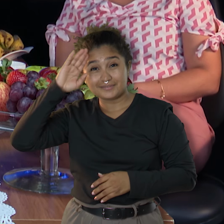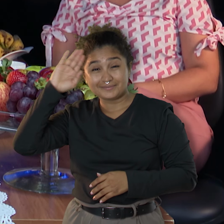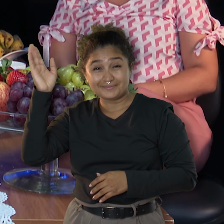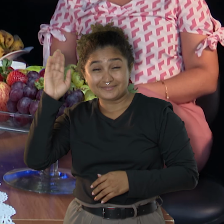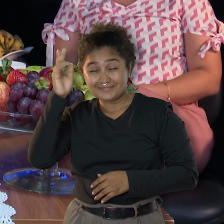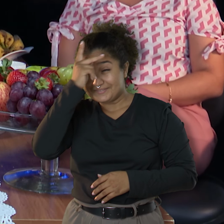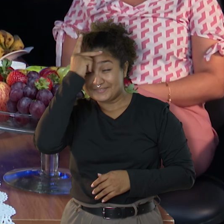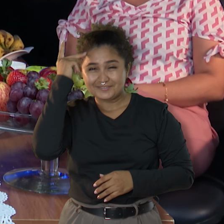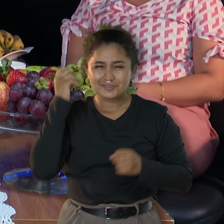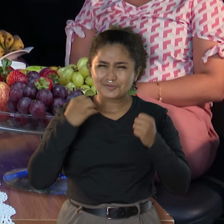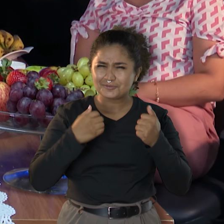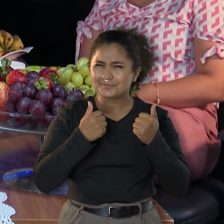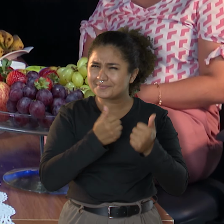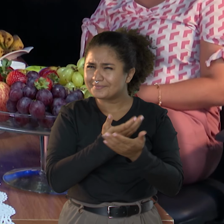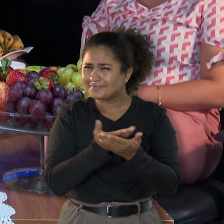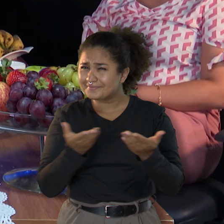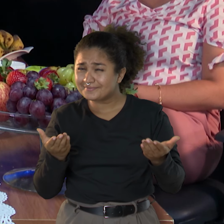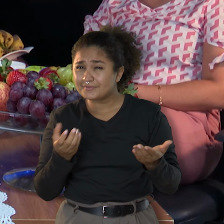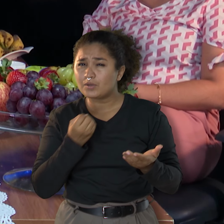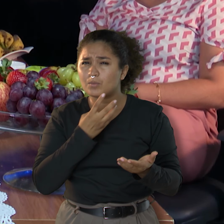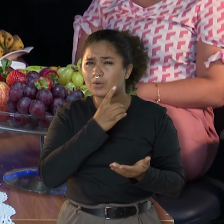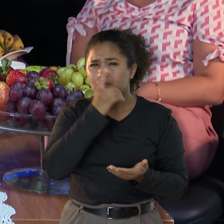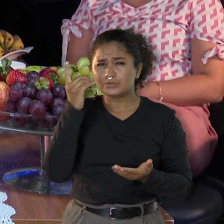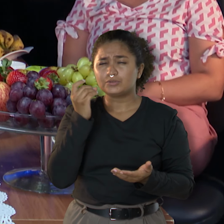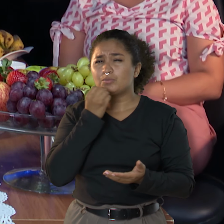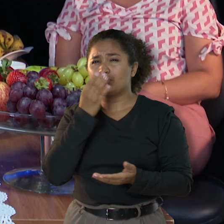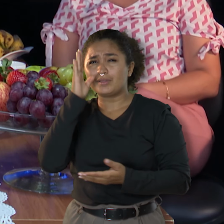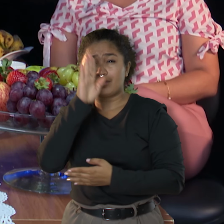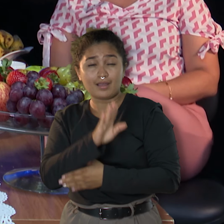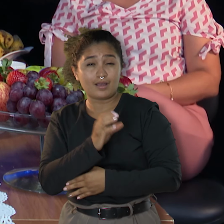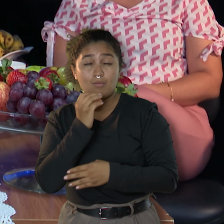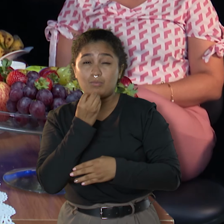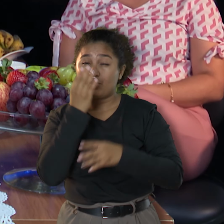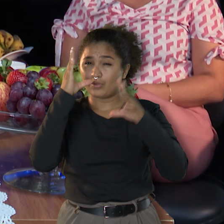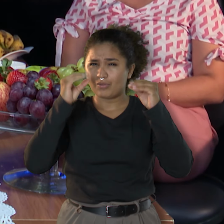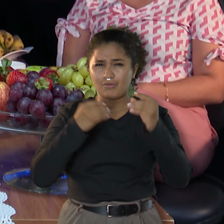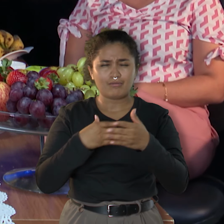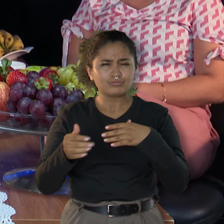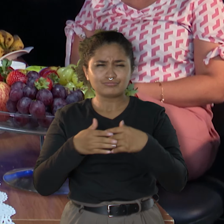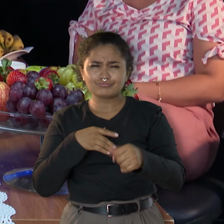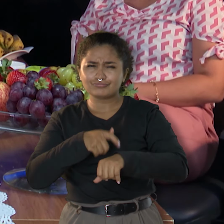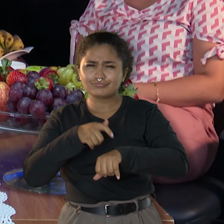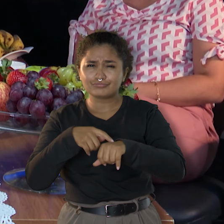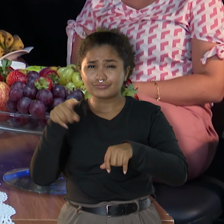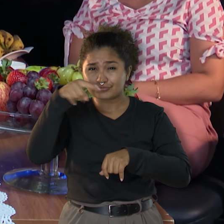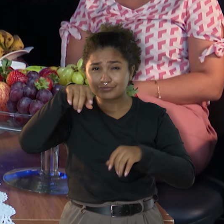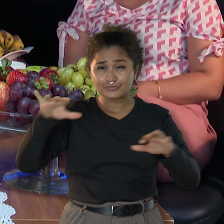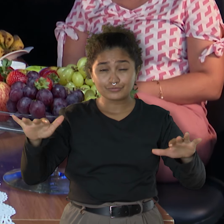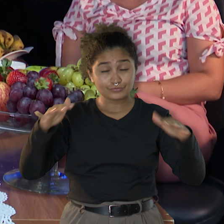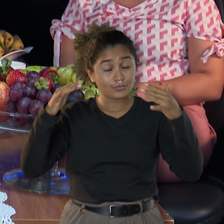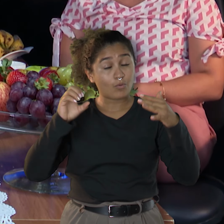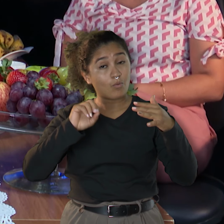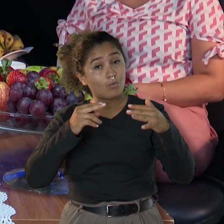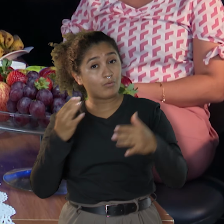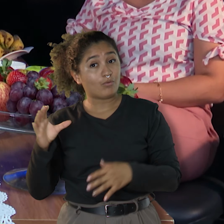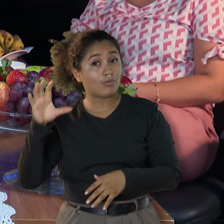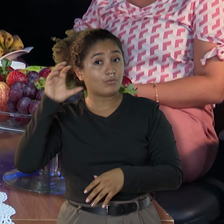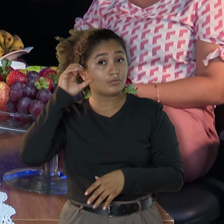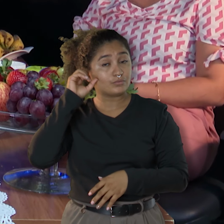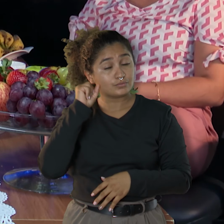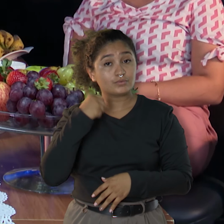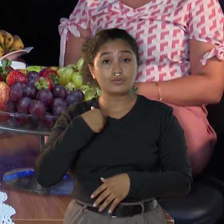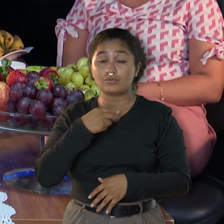Olá, pessoal, tudo bem com vocês? Bom dia, boa tarde, boa noite, seja lá que horário você está nos vendo ou nos ouvindo. Eu sou